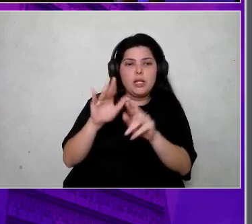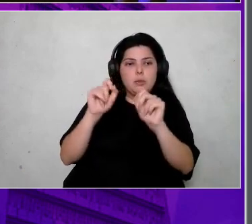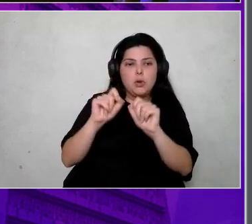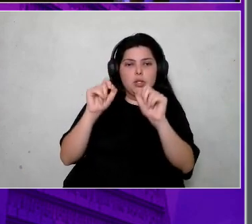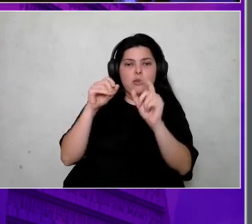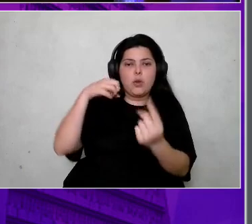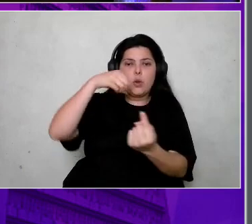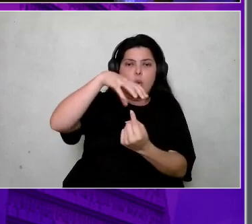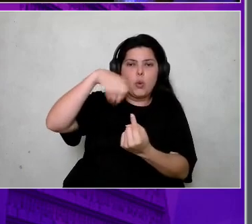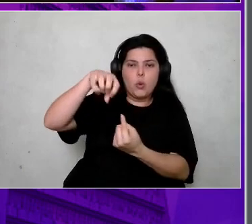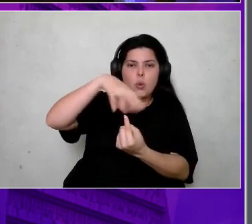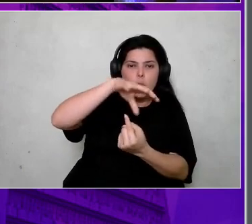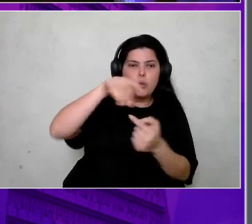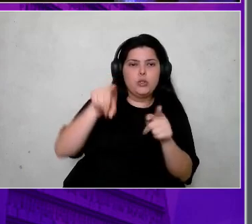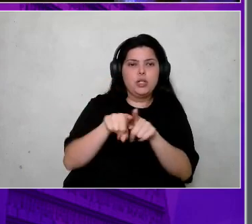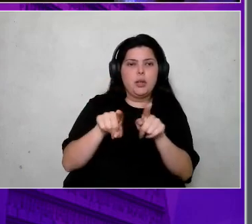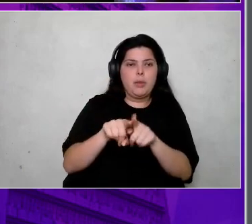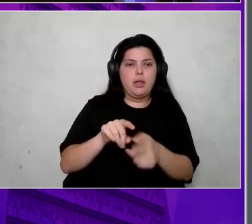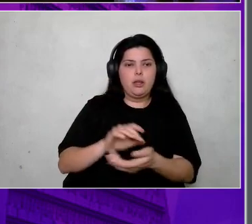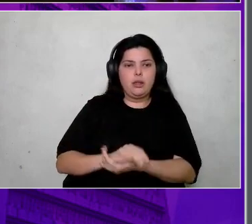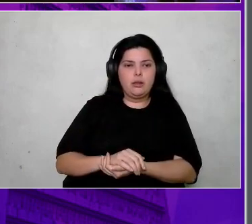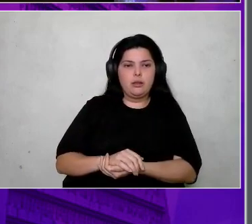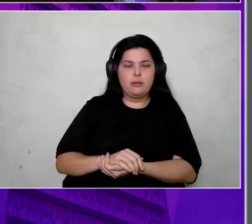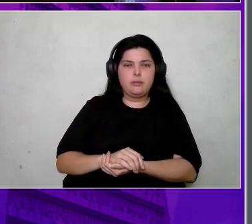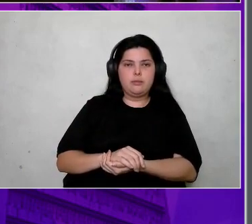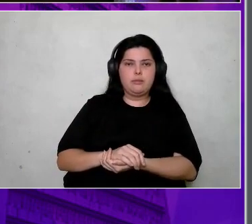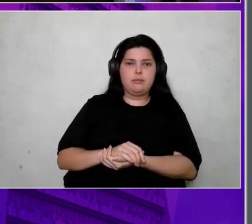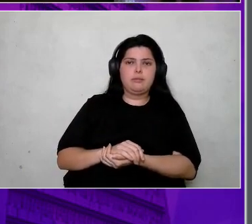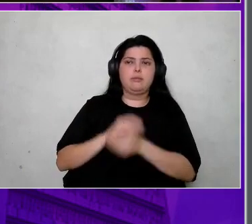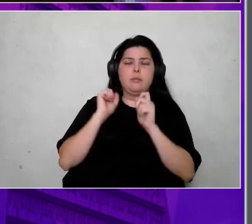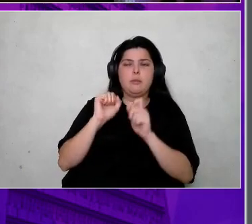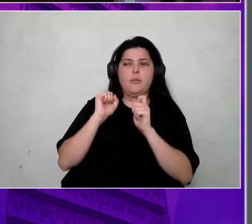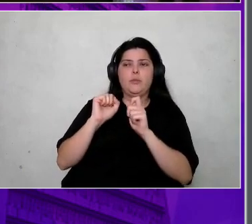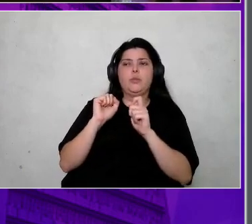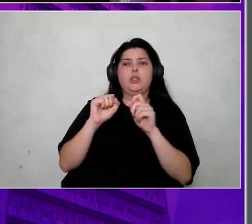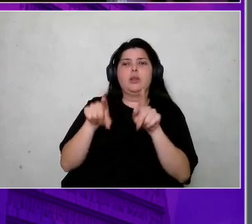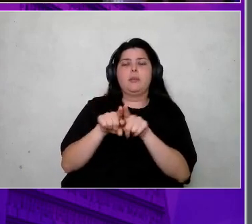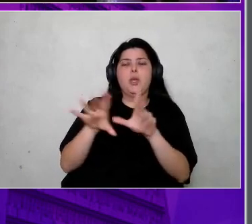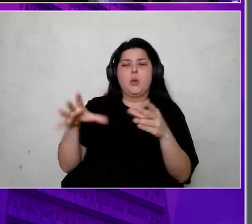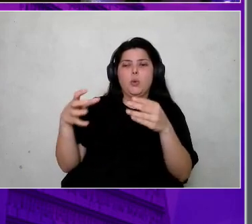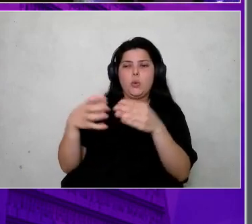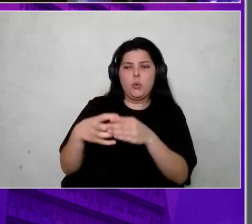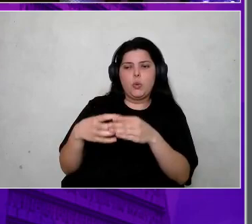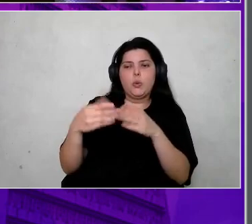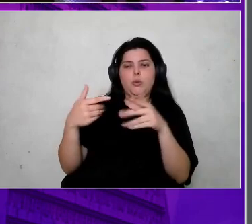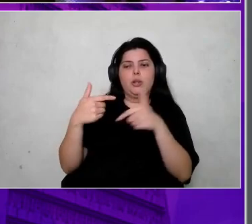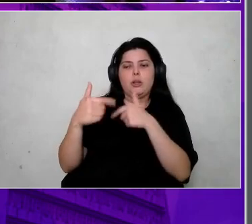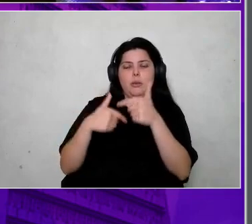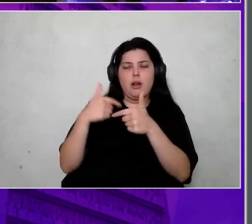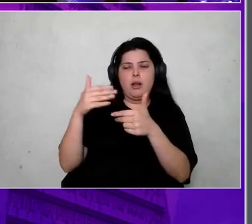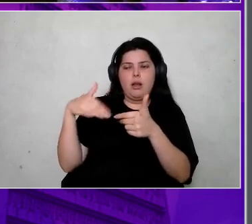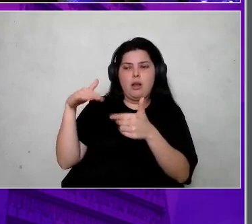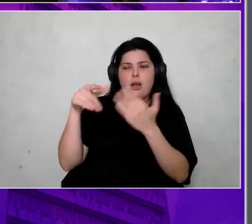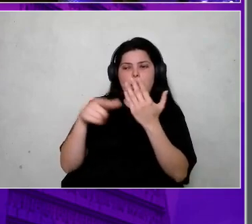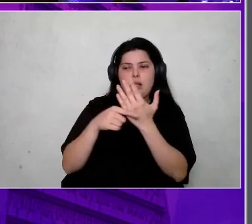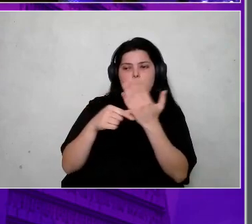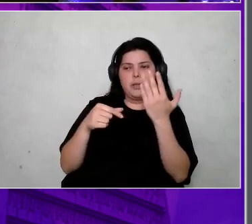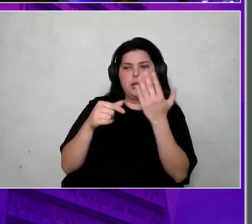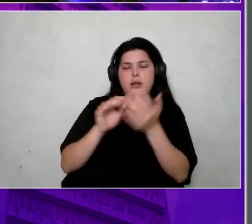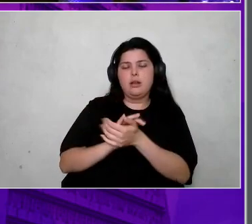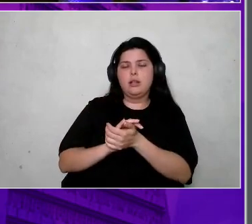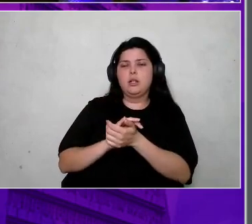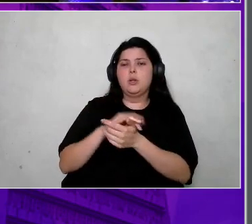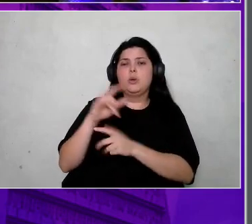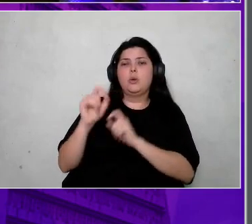ser novas, podem ser squads que essa pessoa pode trabalhar, mas isso de uma forma que a